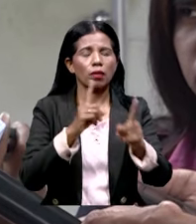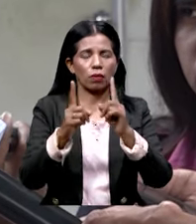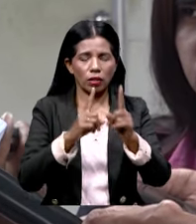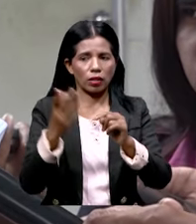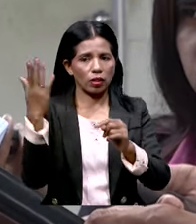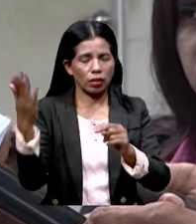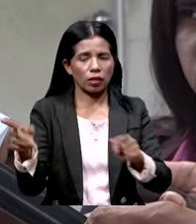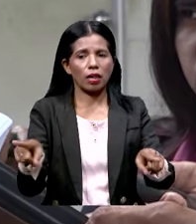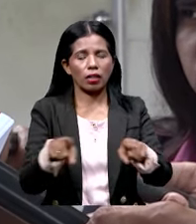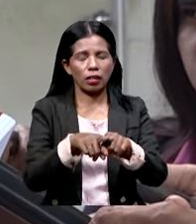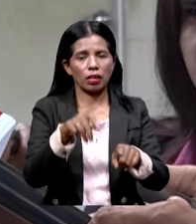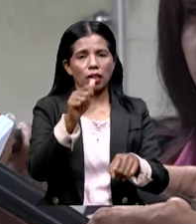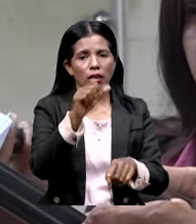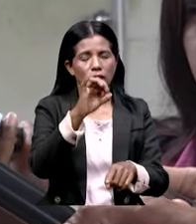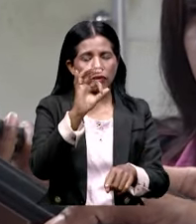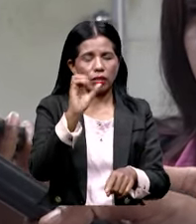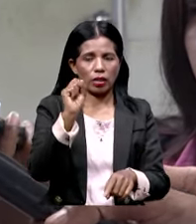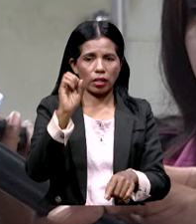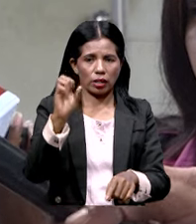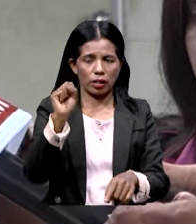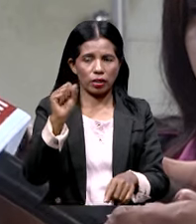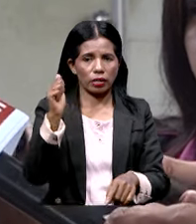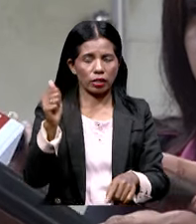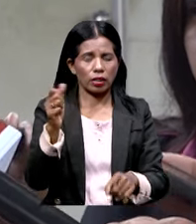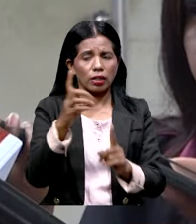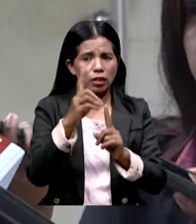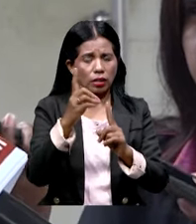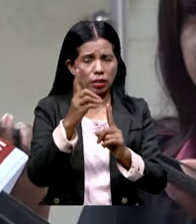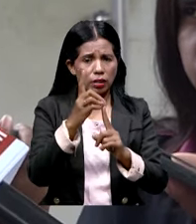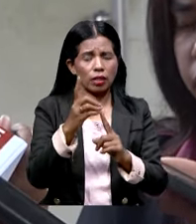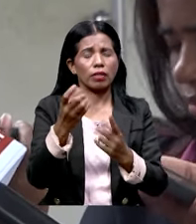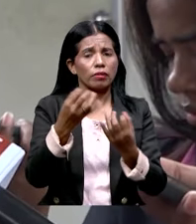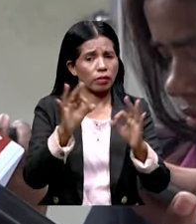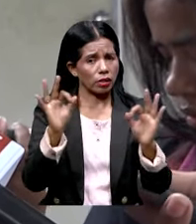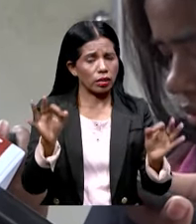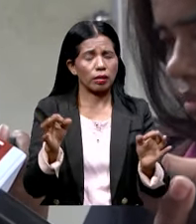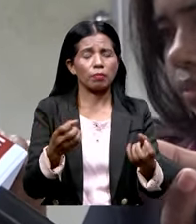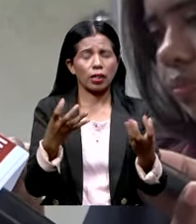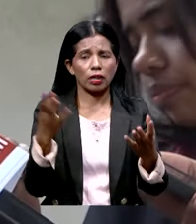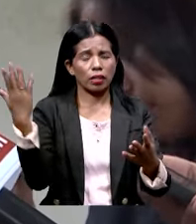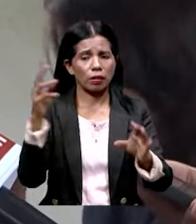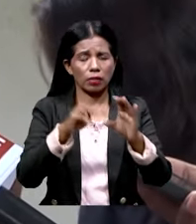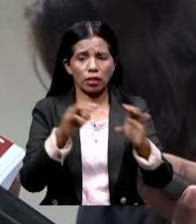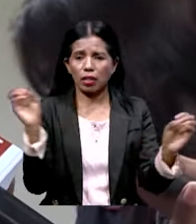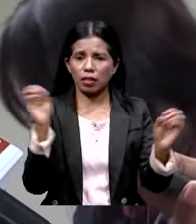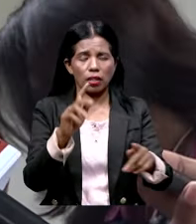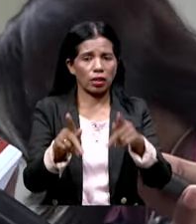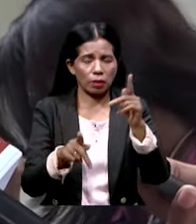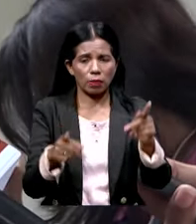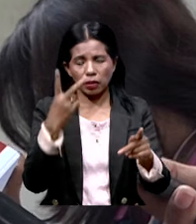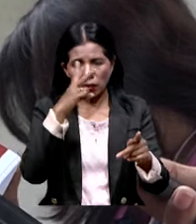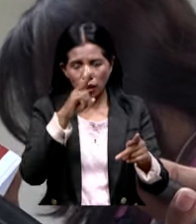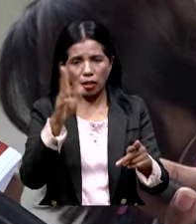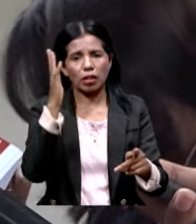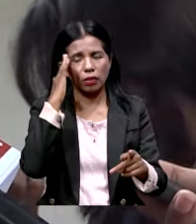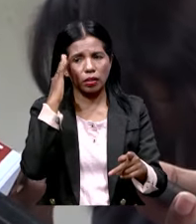em Hanesan a Pfizer. Produtos be liu prazo, né? Bara aqui no mercado. Lá ia é uma macbahalo inspeção a tu atende